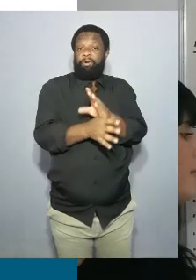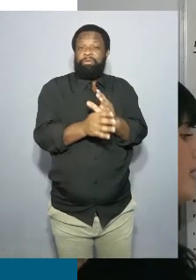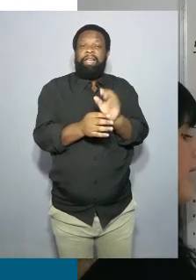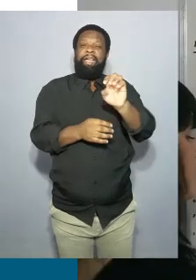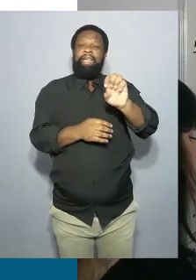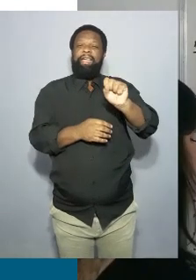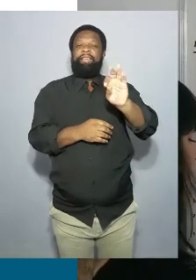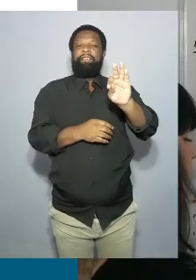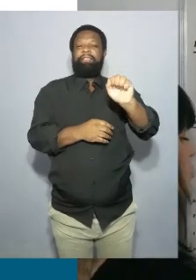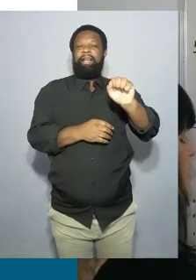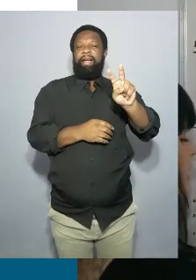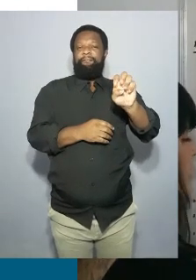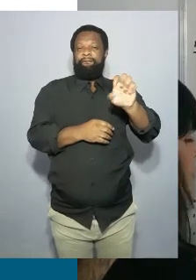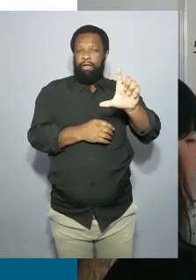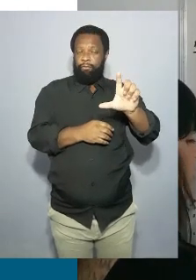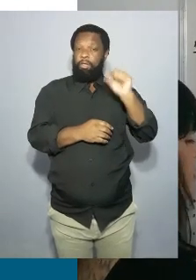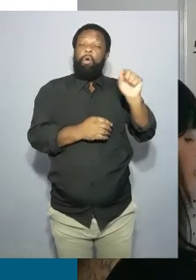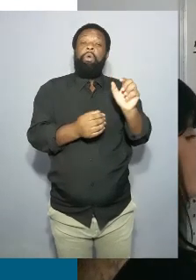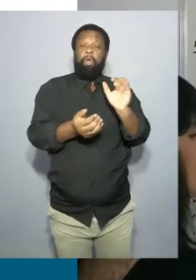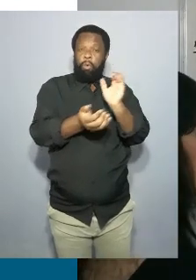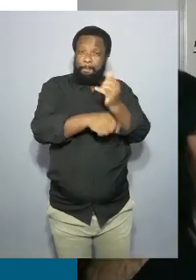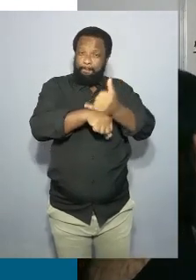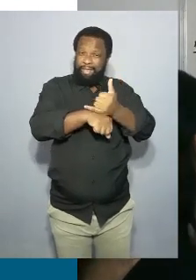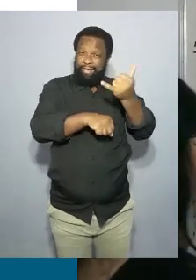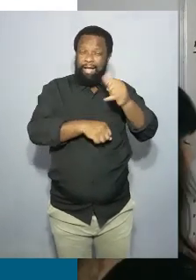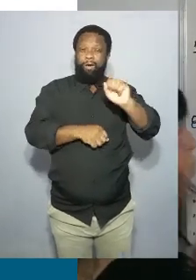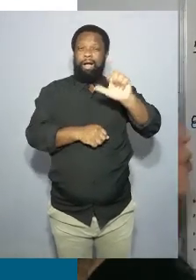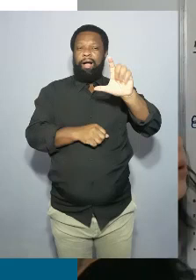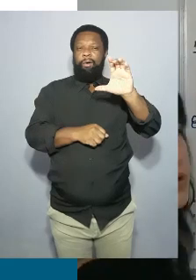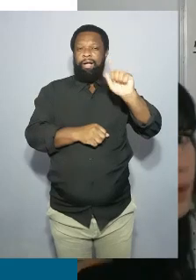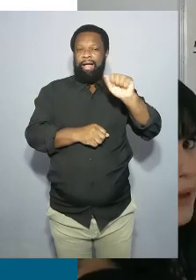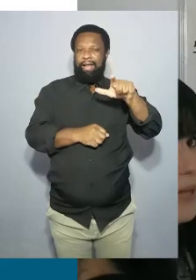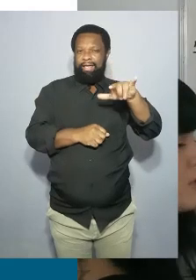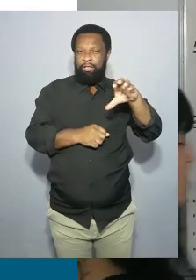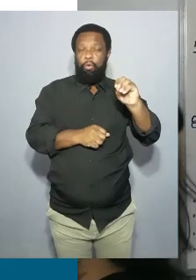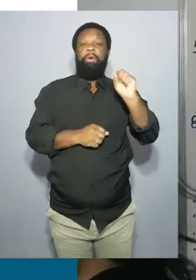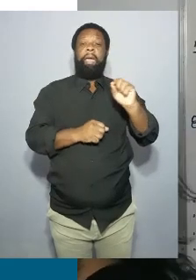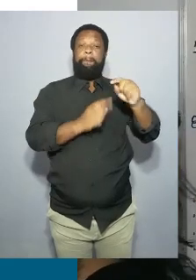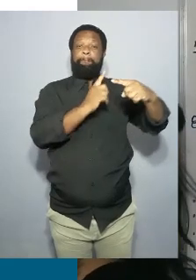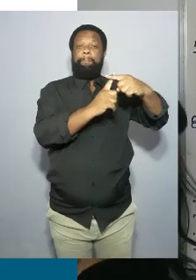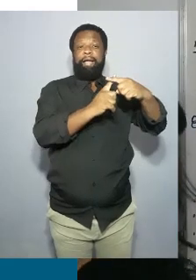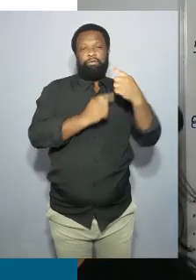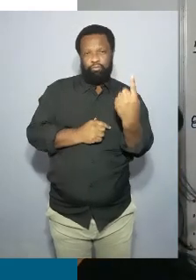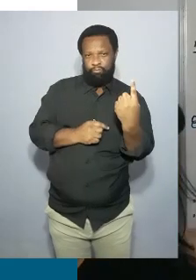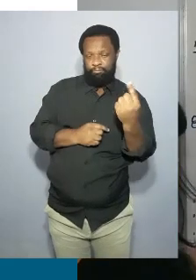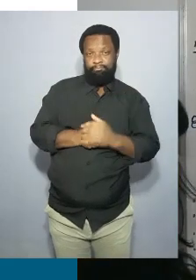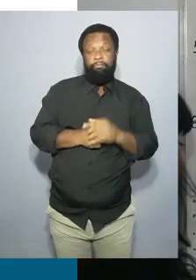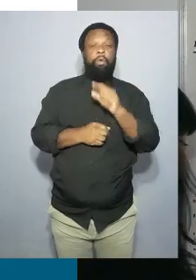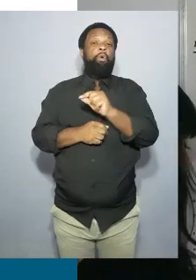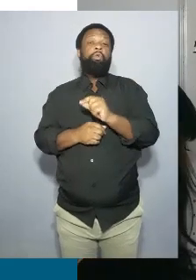a estabilidade. Então, a carga que os metais alcalinos apresentam é mais 1 ou só mais. Tudo bem?